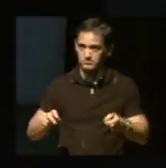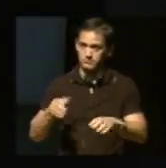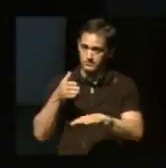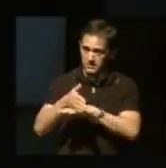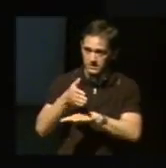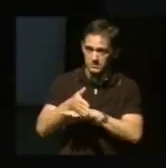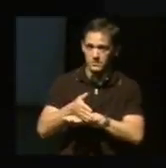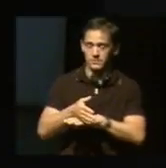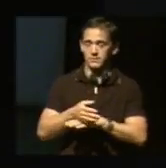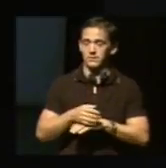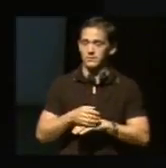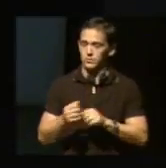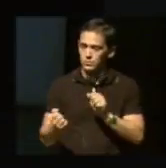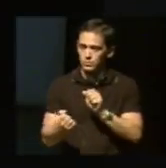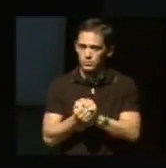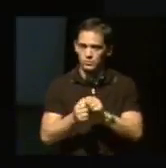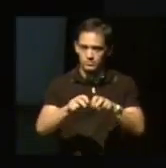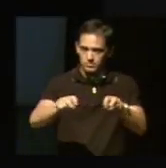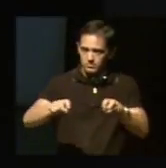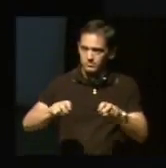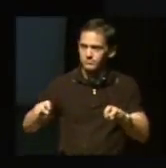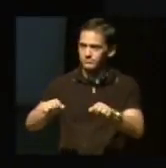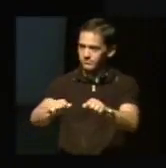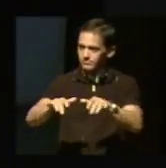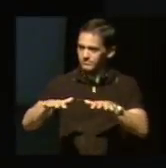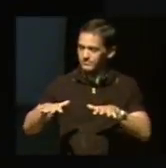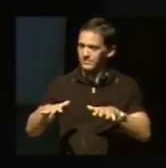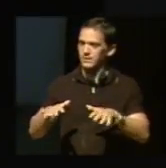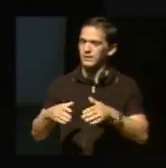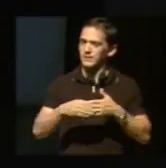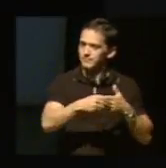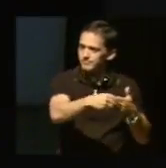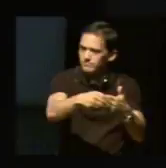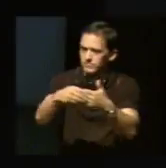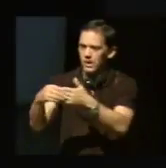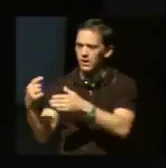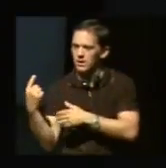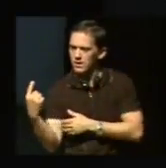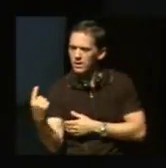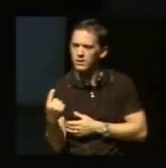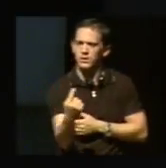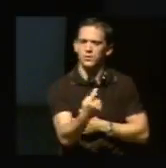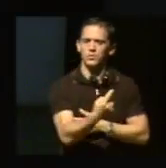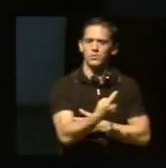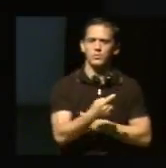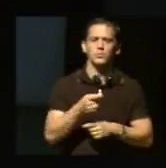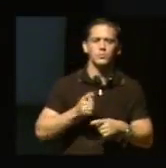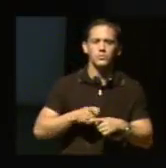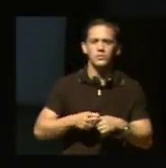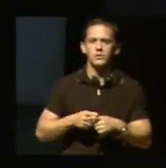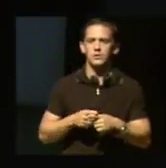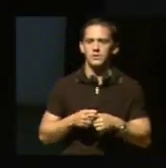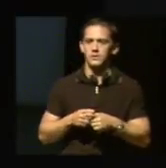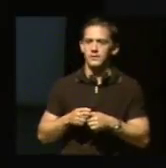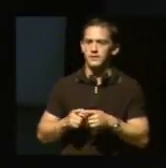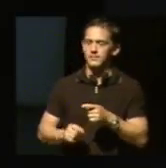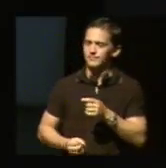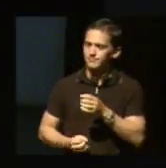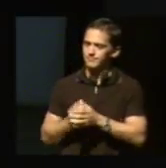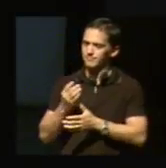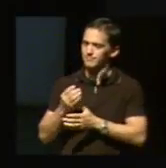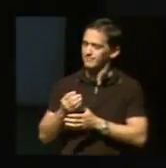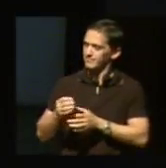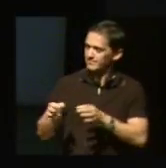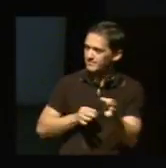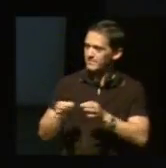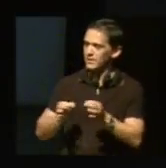participar desse evento e cumprimentar todos vocês pela iniciativa desse evento. Estou procurando